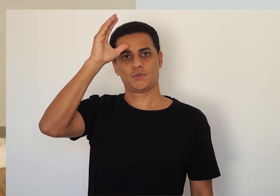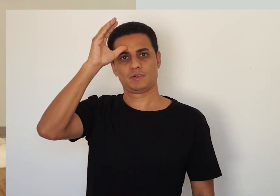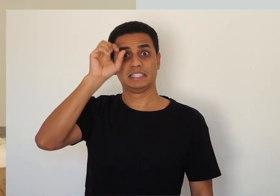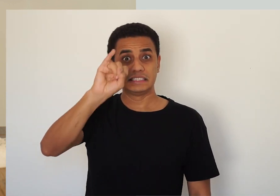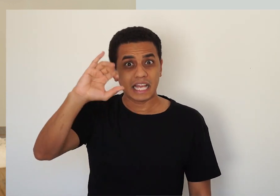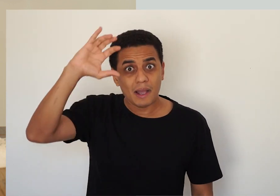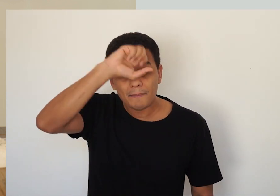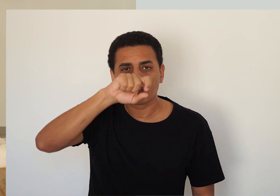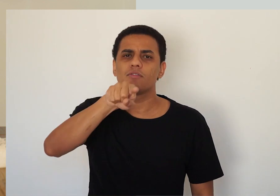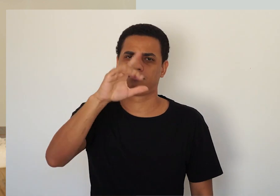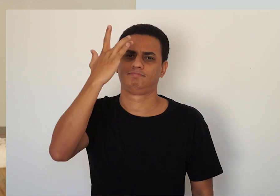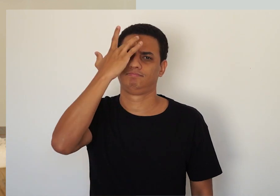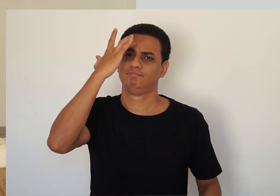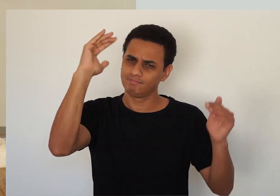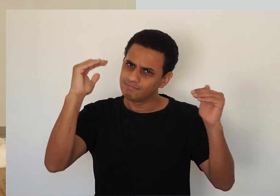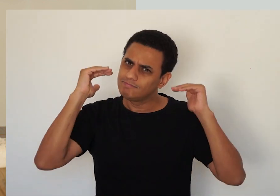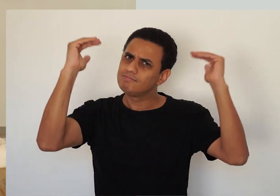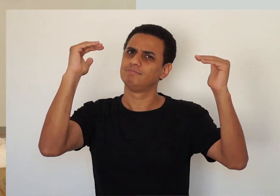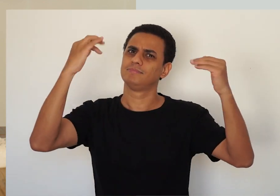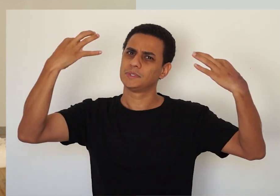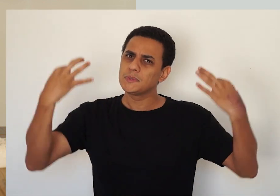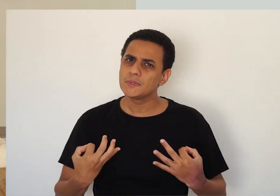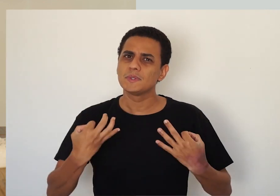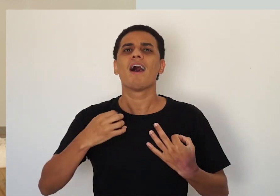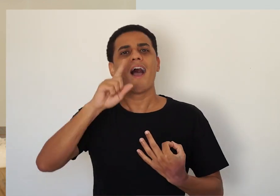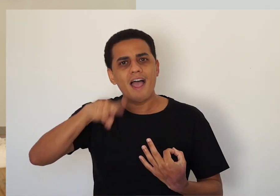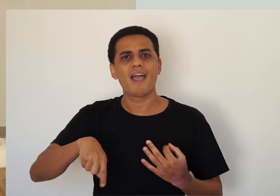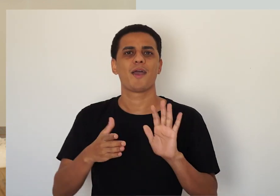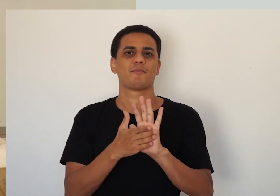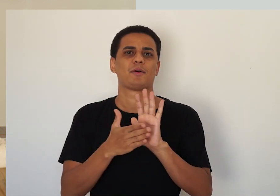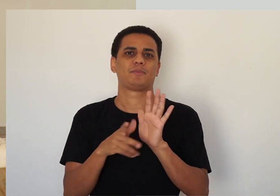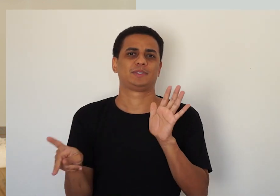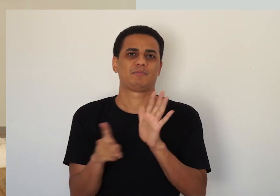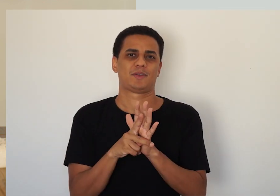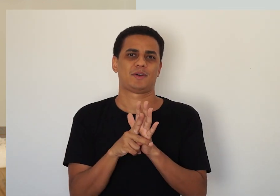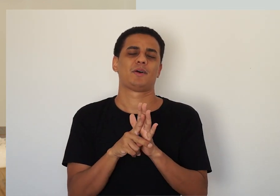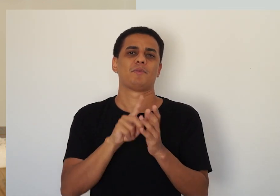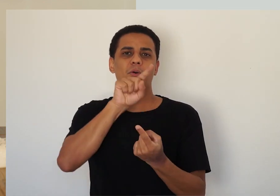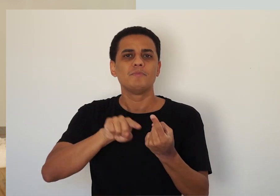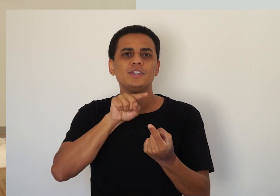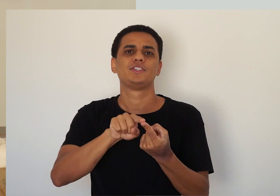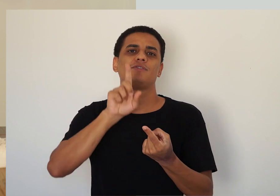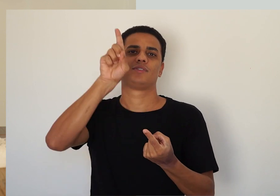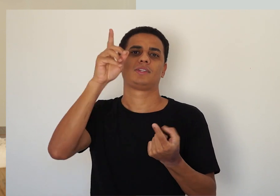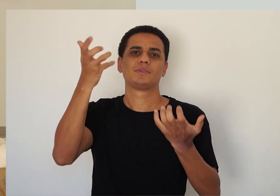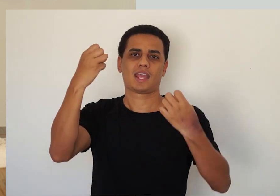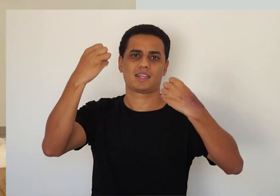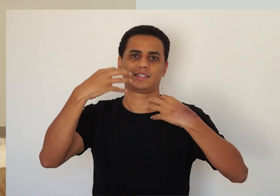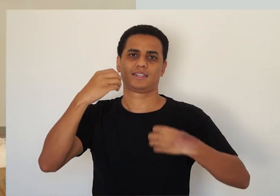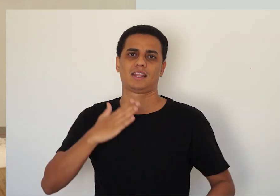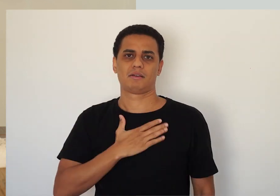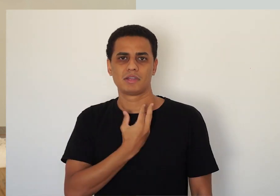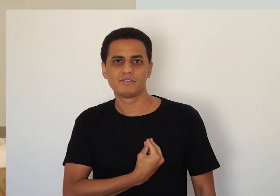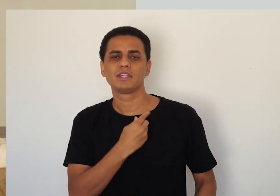e mais íntegra, mais madura e mais completa, que é realmente um dos propósitos pedagógicos que Deus